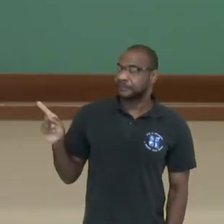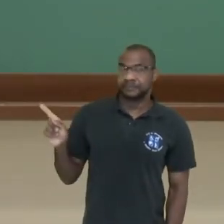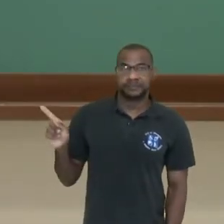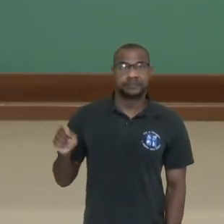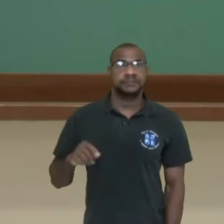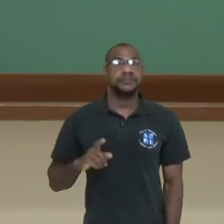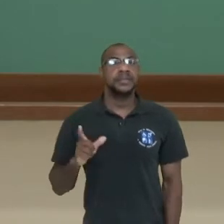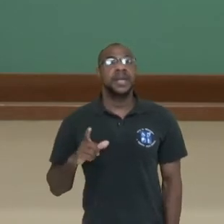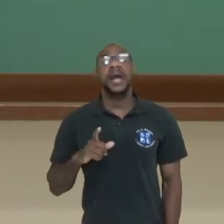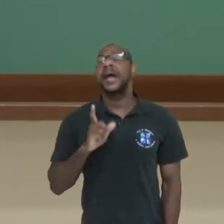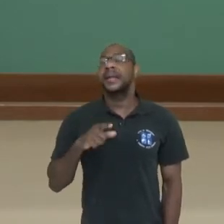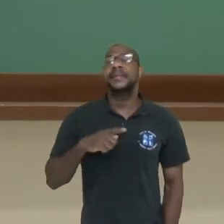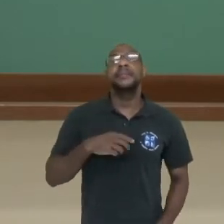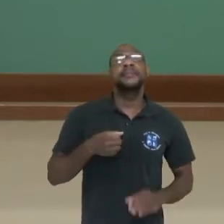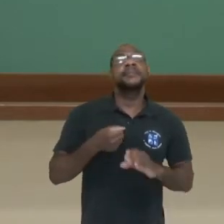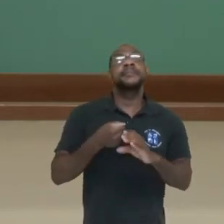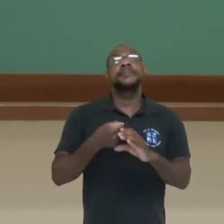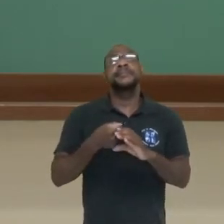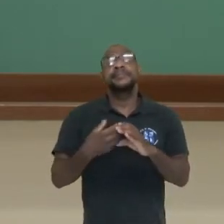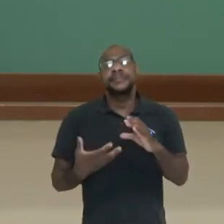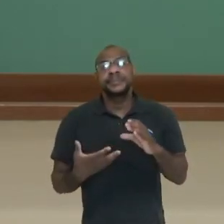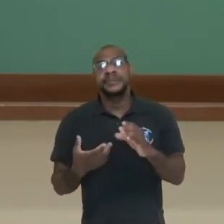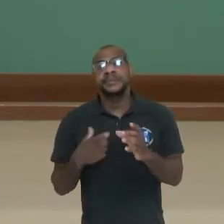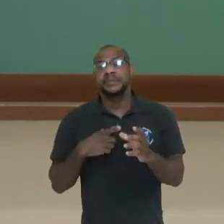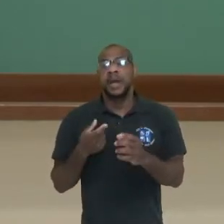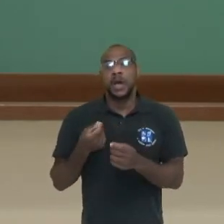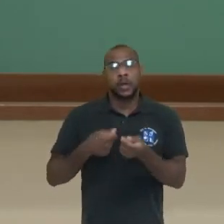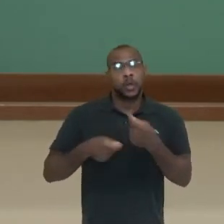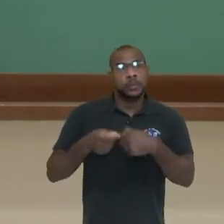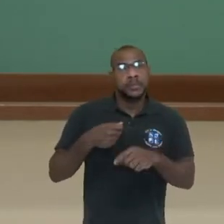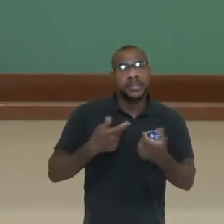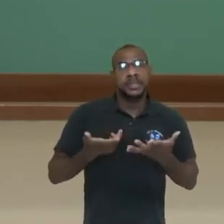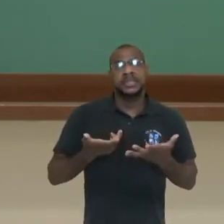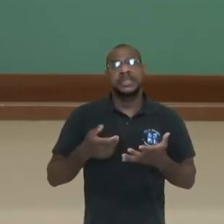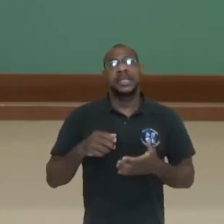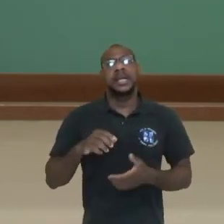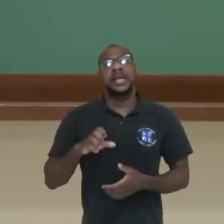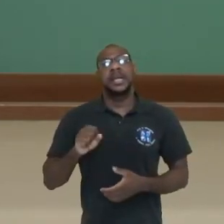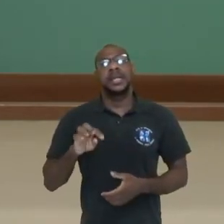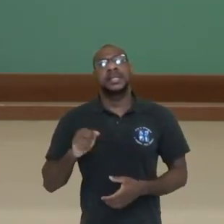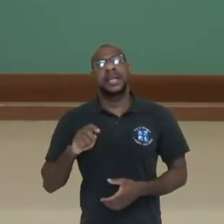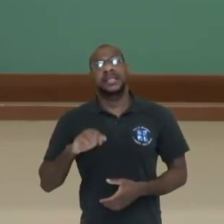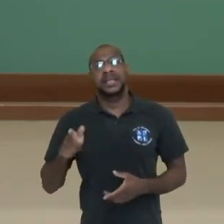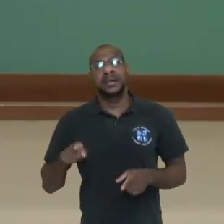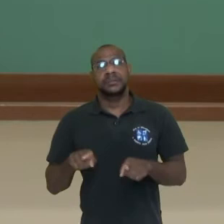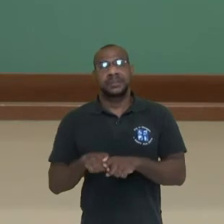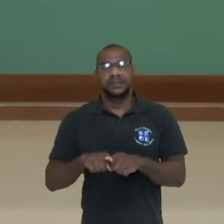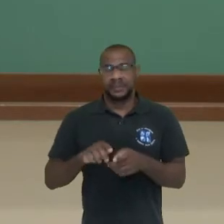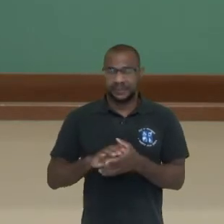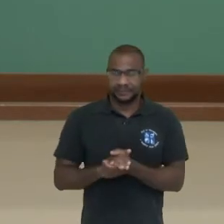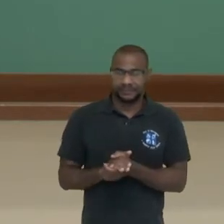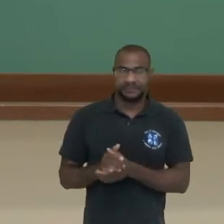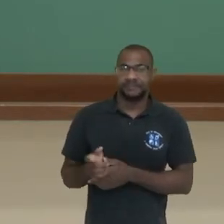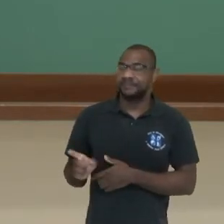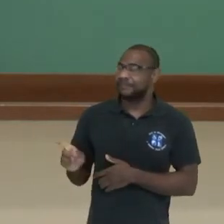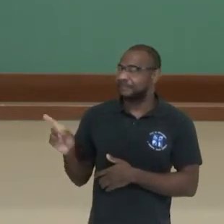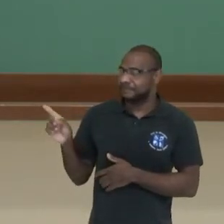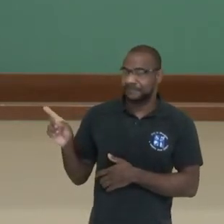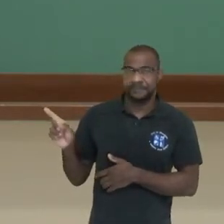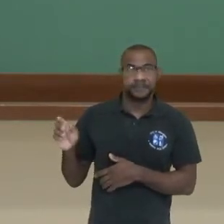se caracterizava por uma economia estatal, pelo nacionalismo e por um antiliberalismo, de certa